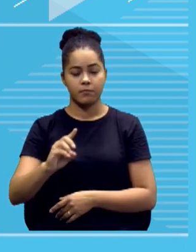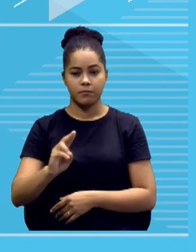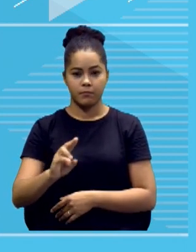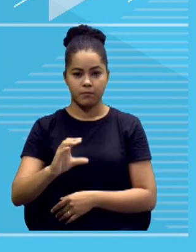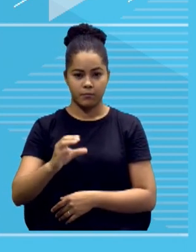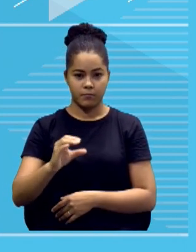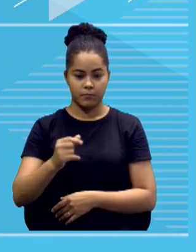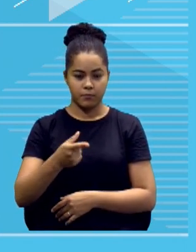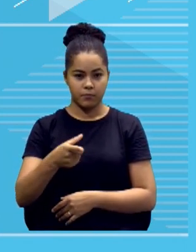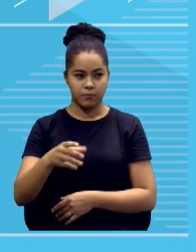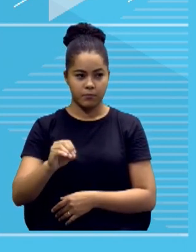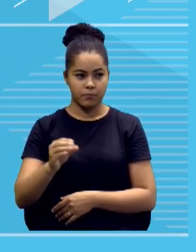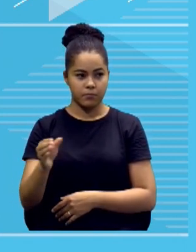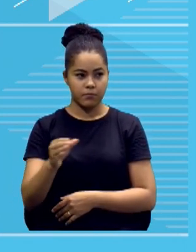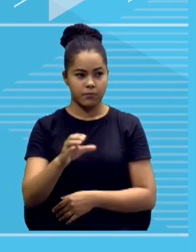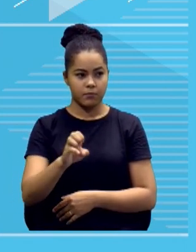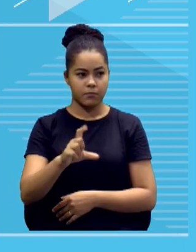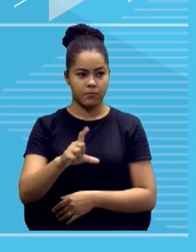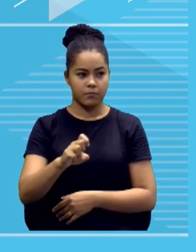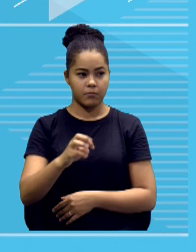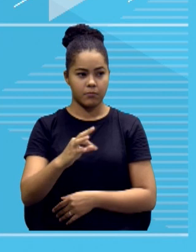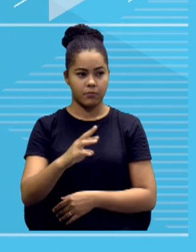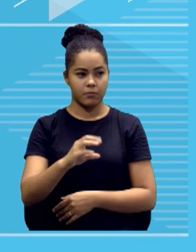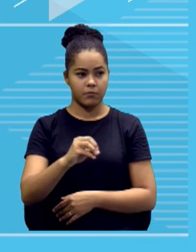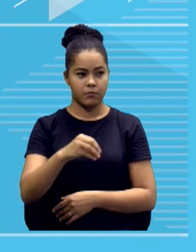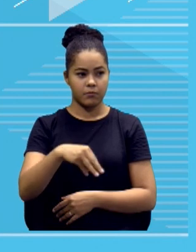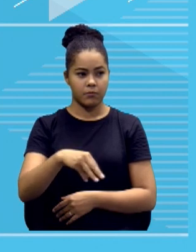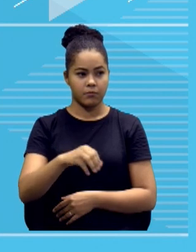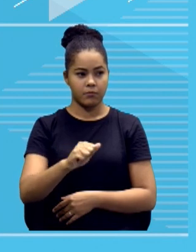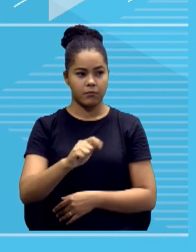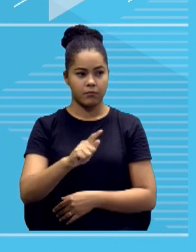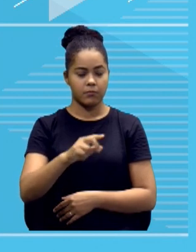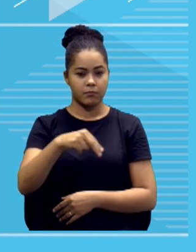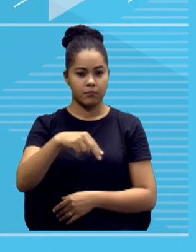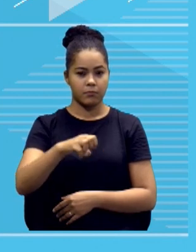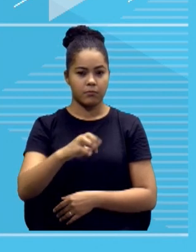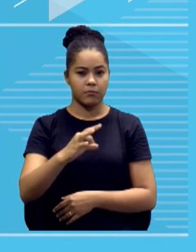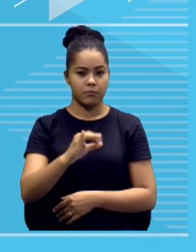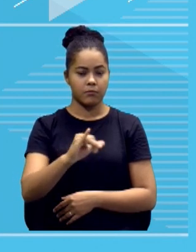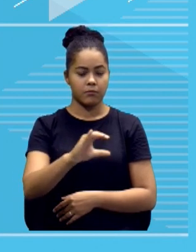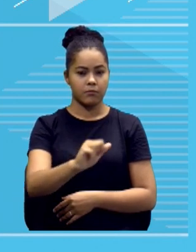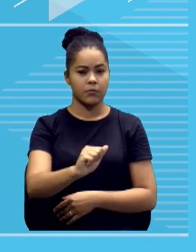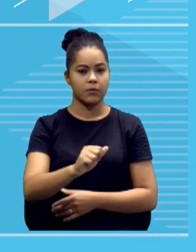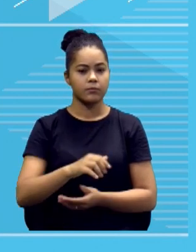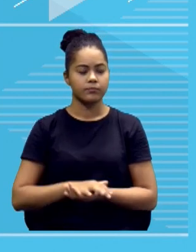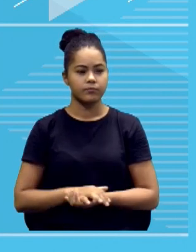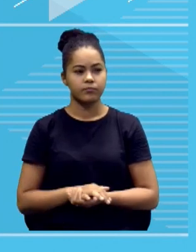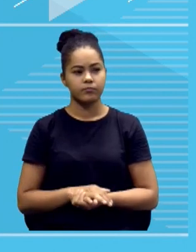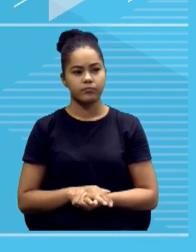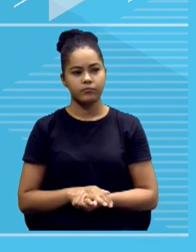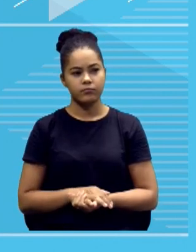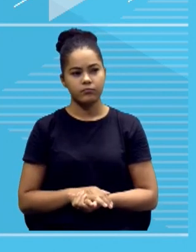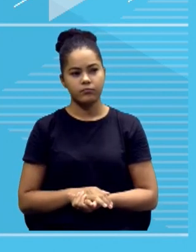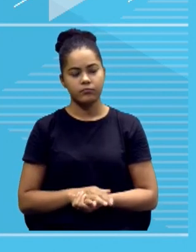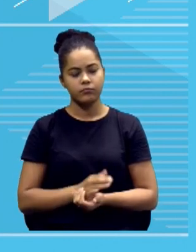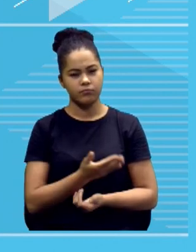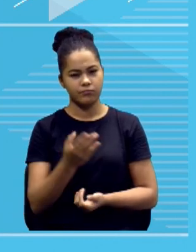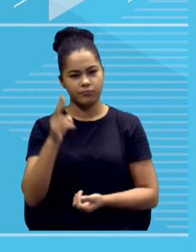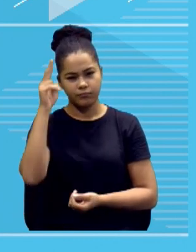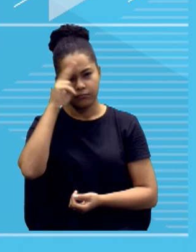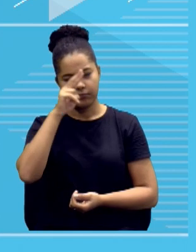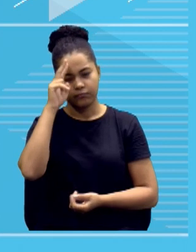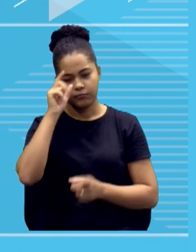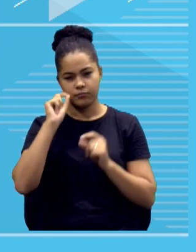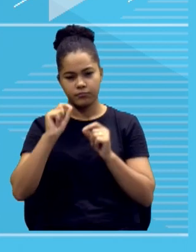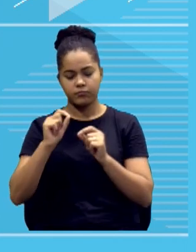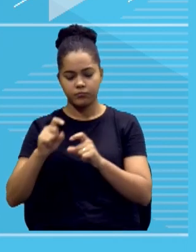aqui o nome da transformação. Lembra lá que o resistor transformava energia elétrica em